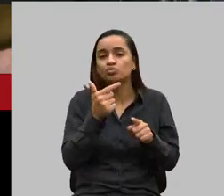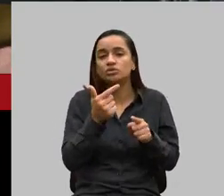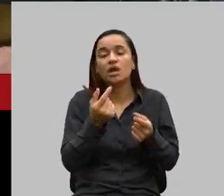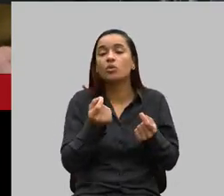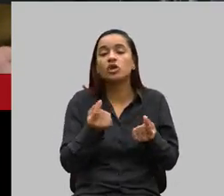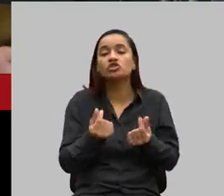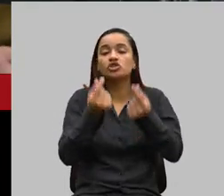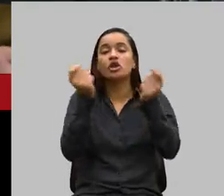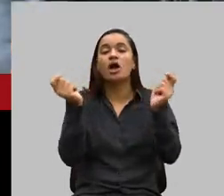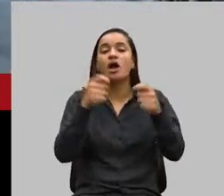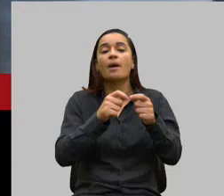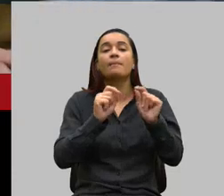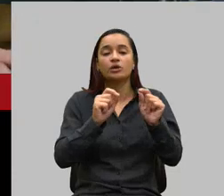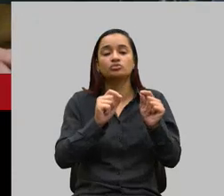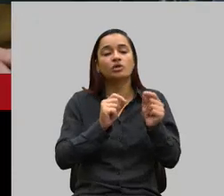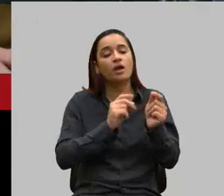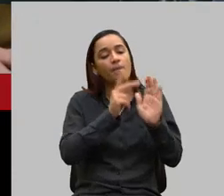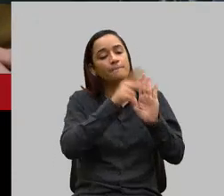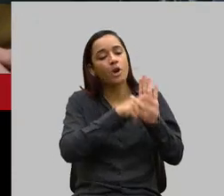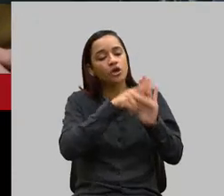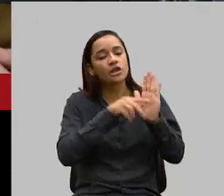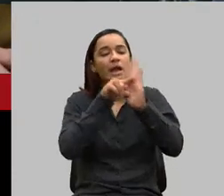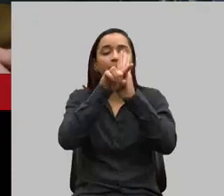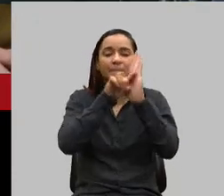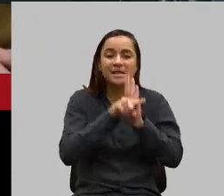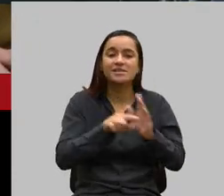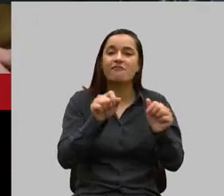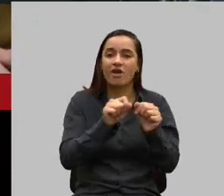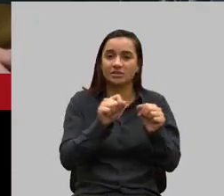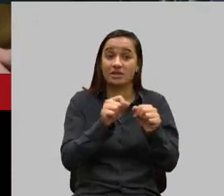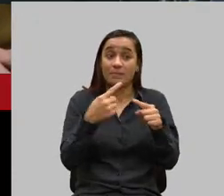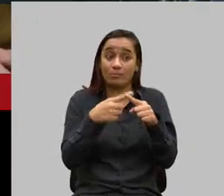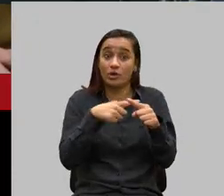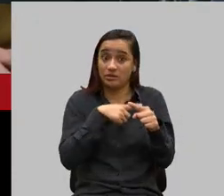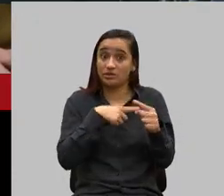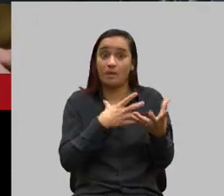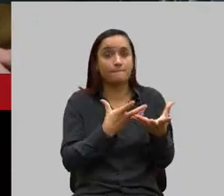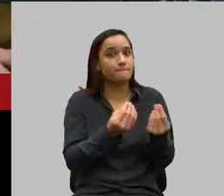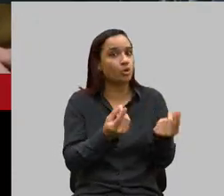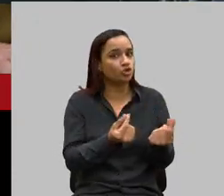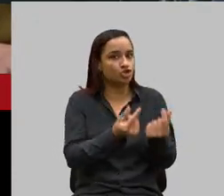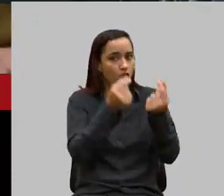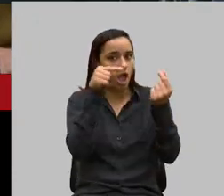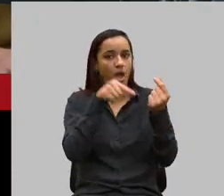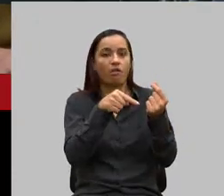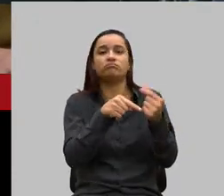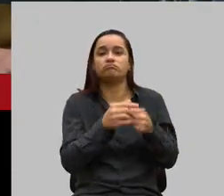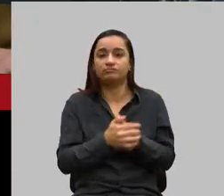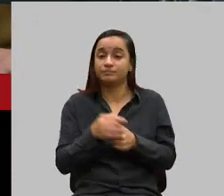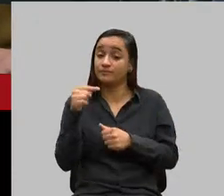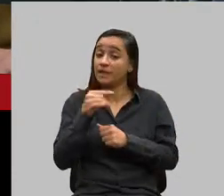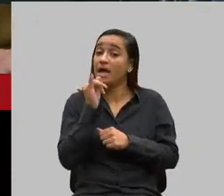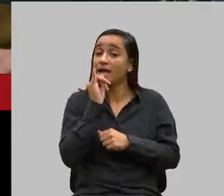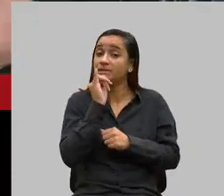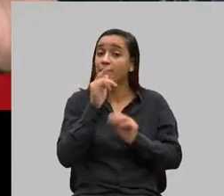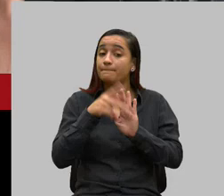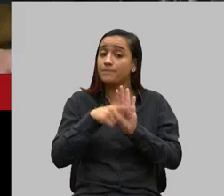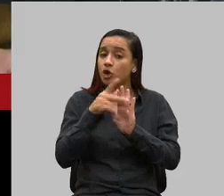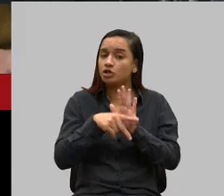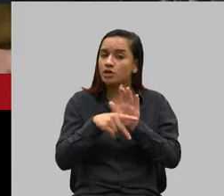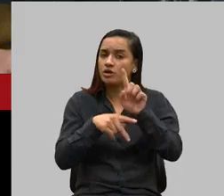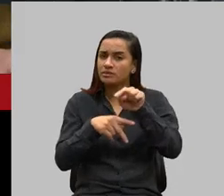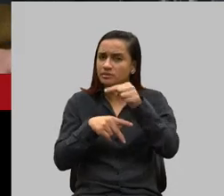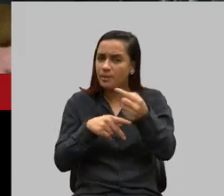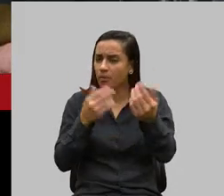que quer muito dinheiro então esse será um exemplo de um projeto que depois de analisado